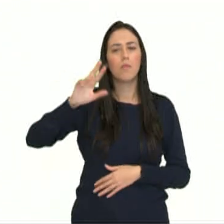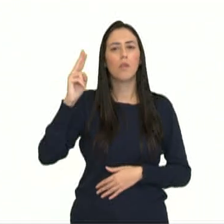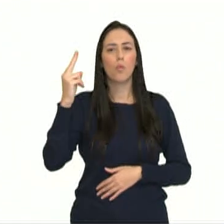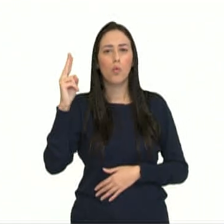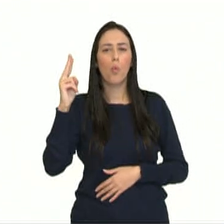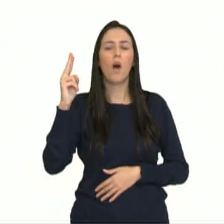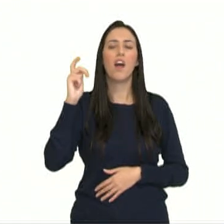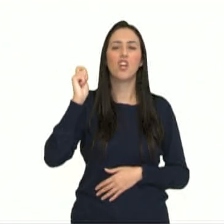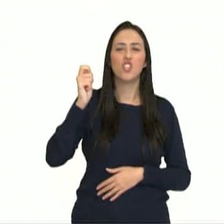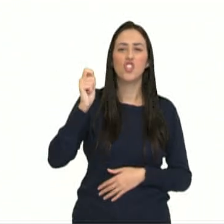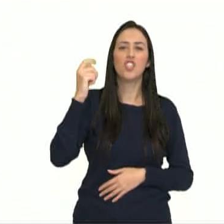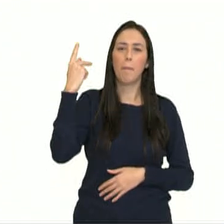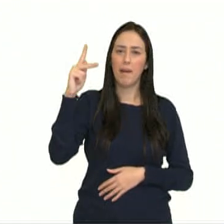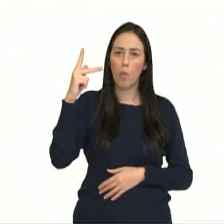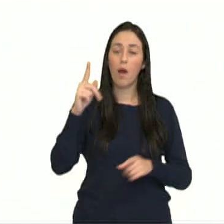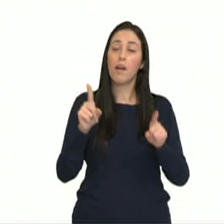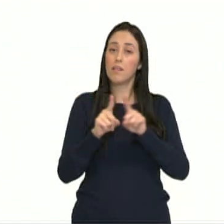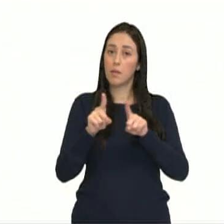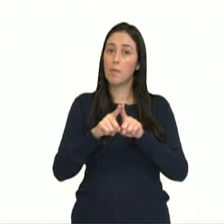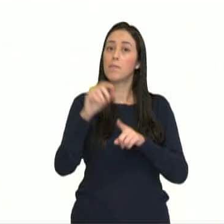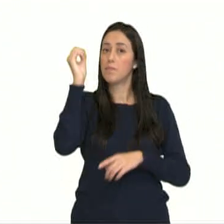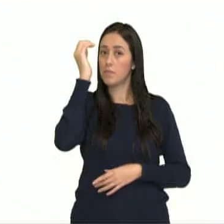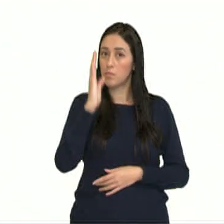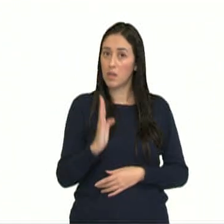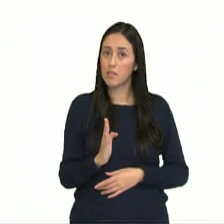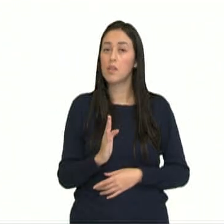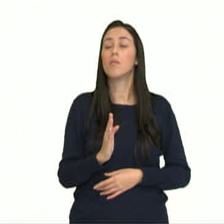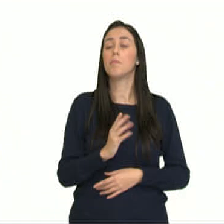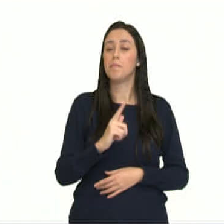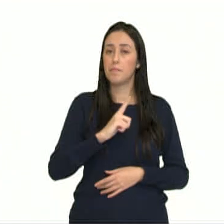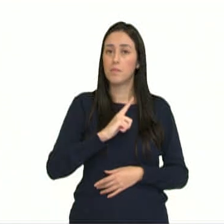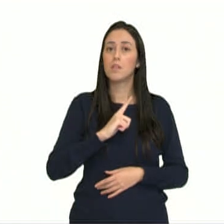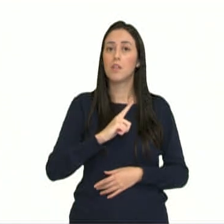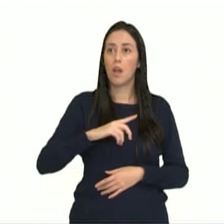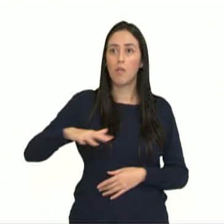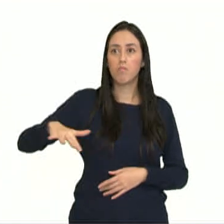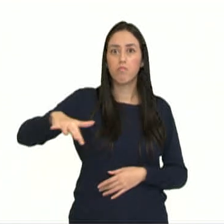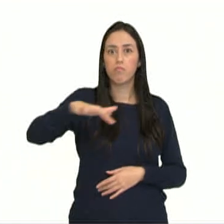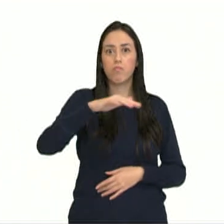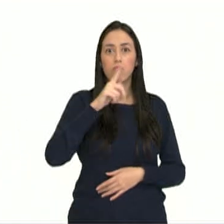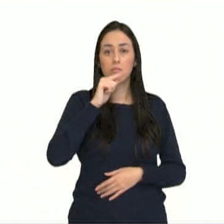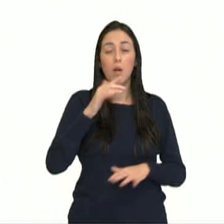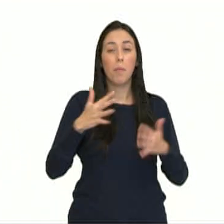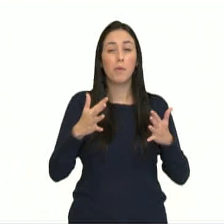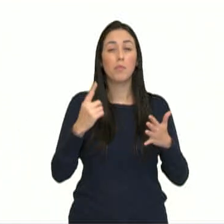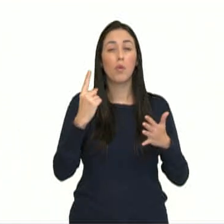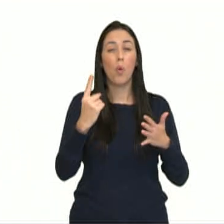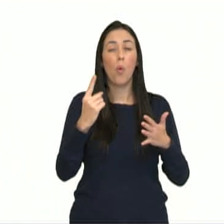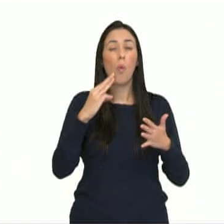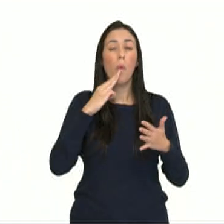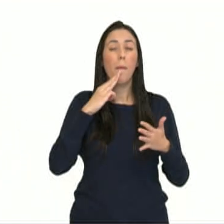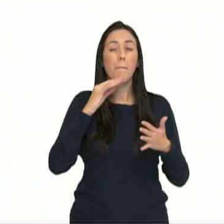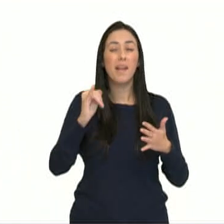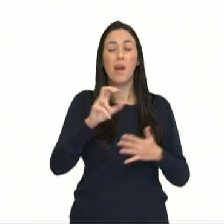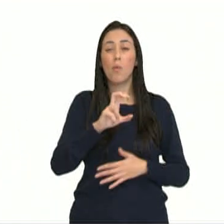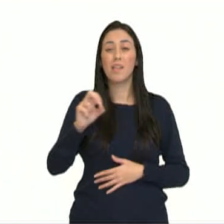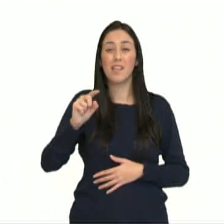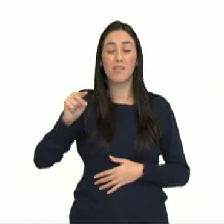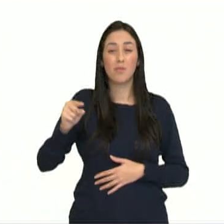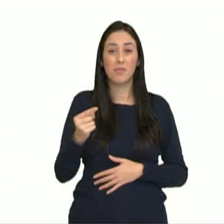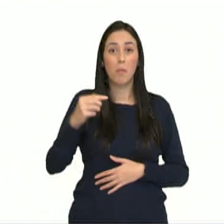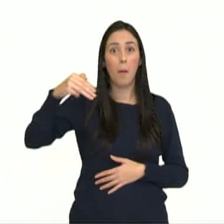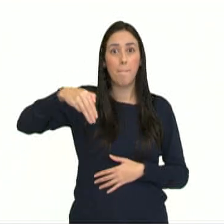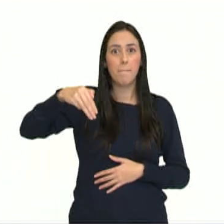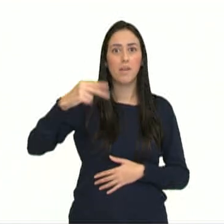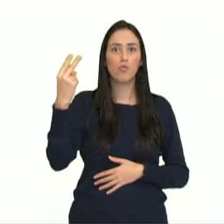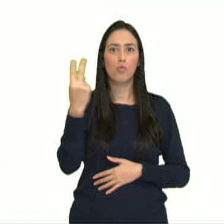Paraguai e principalmente do Brasil, ocupando uma área de aproximadamente 1.200.000 km². Então ele